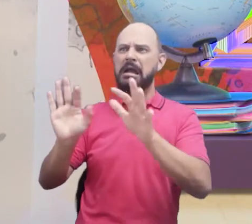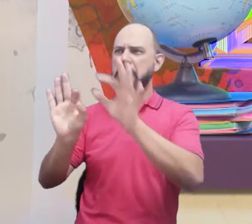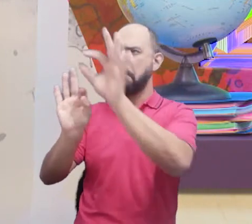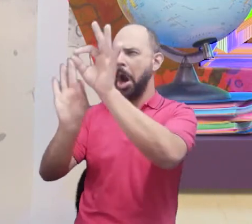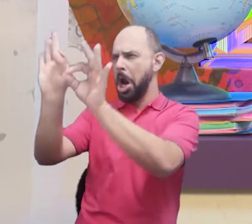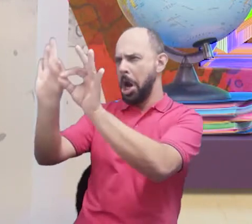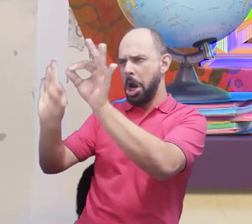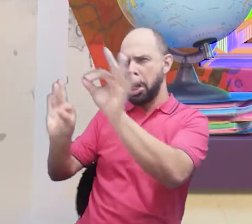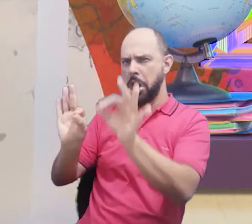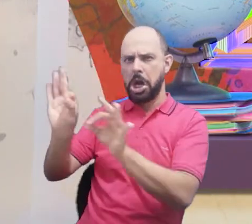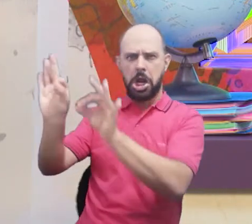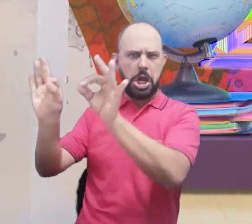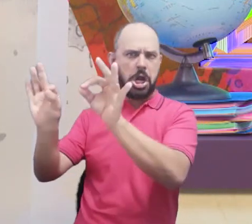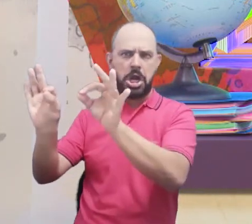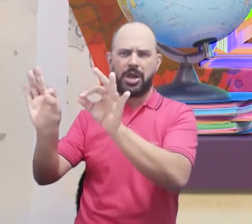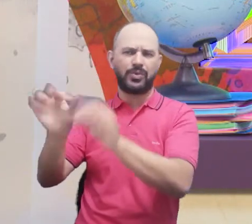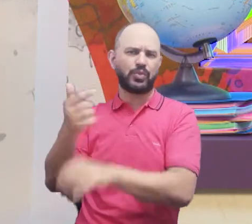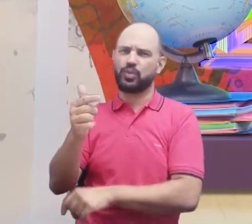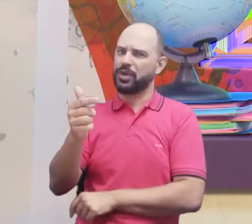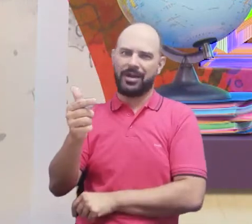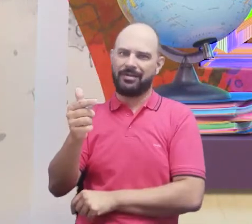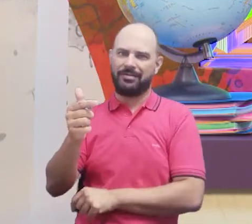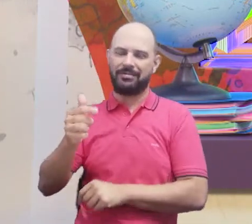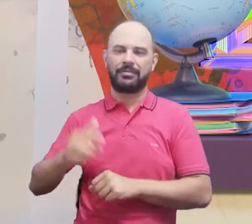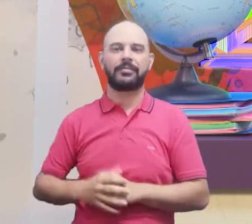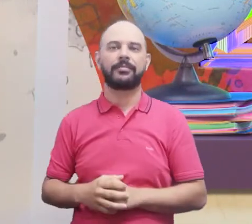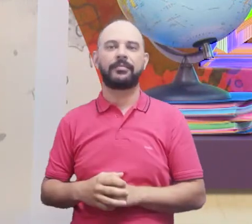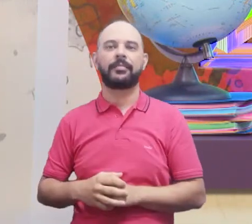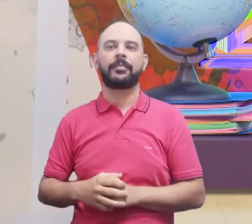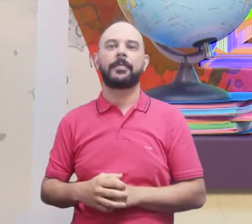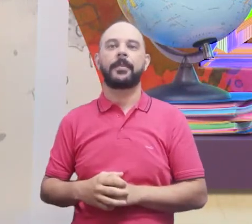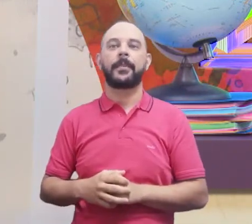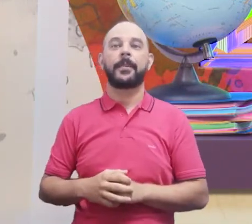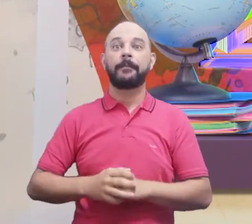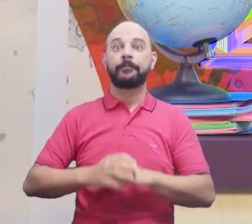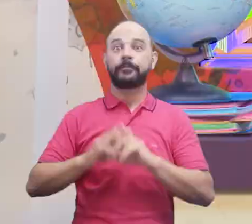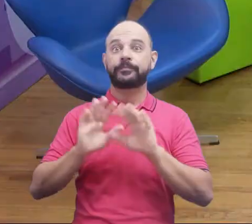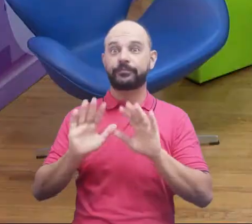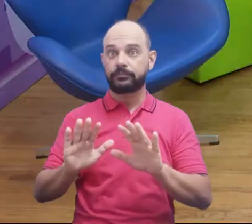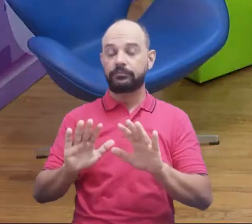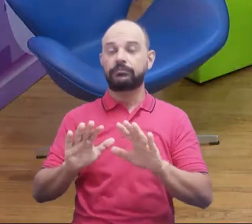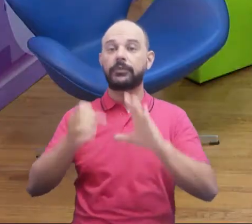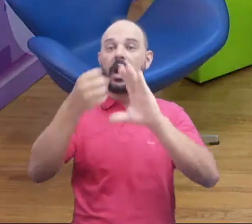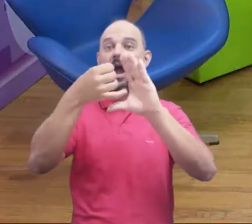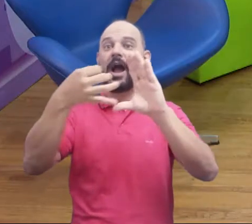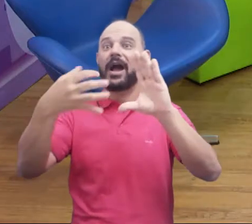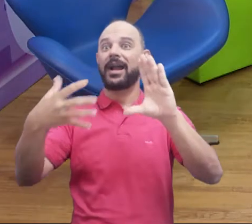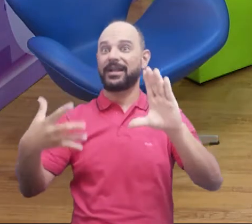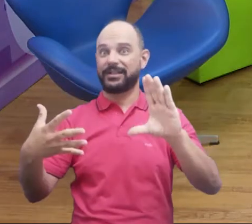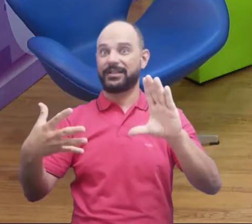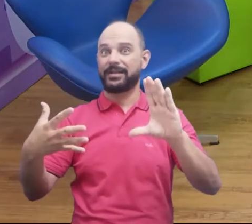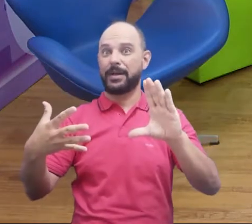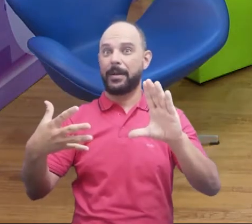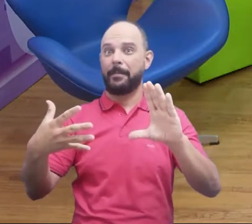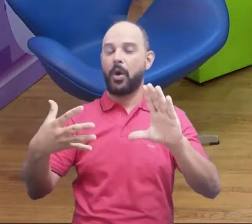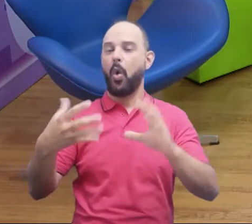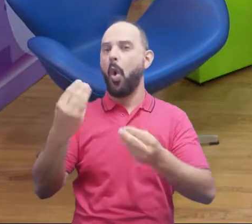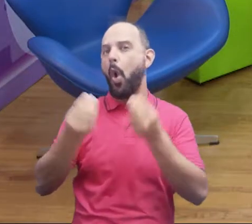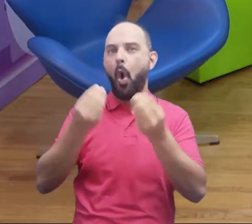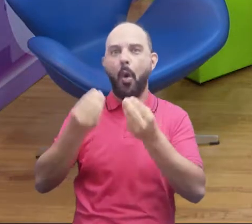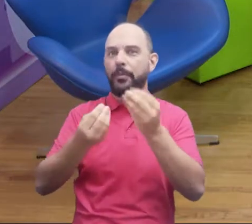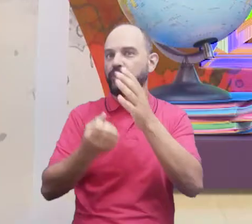padrão para dizer: olha, a partir deste tamanho é lago, e até aí é uma lagoa. Outra característica tem a ver